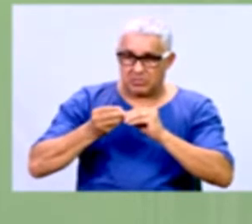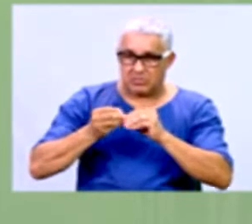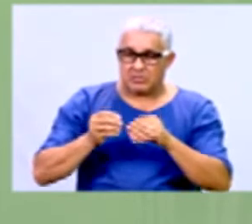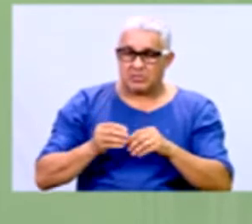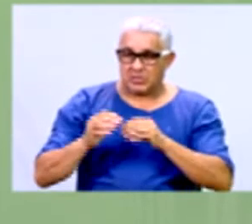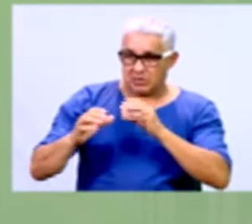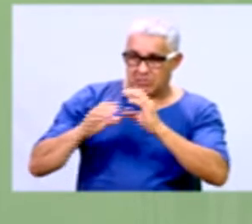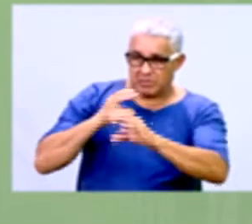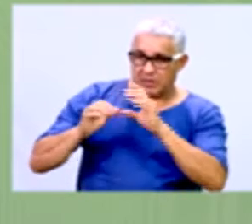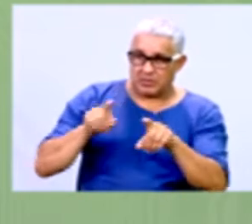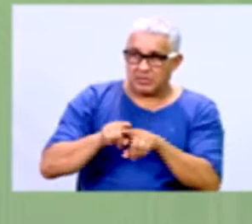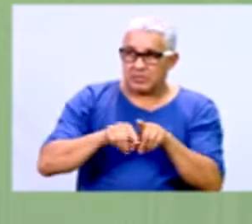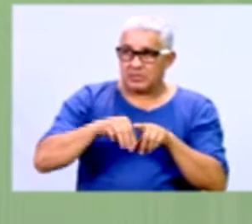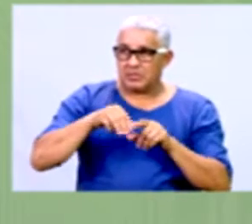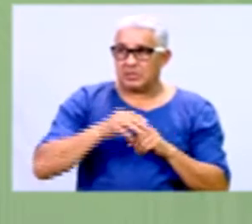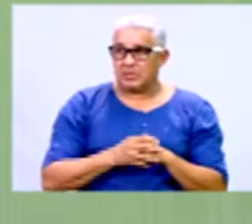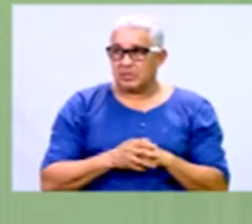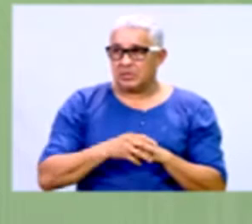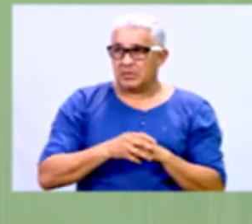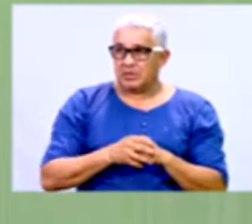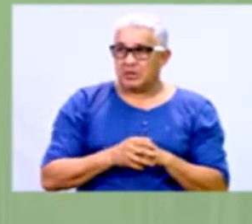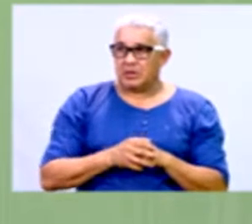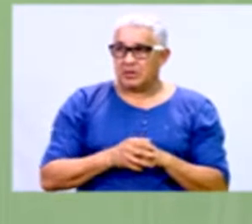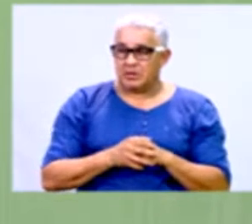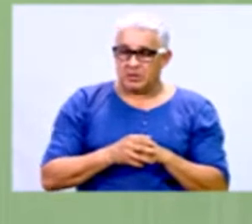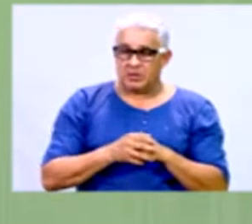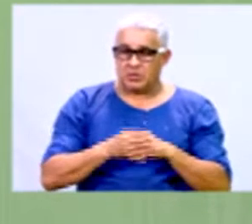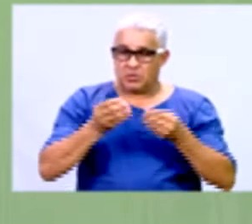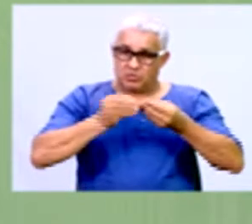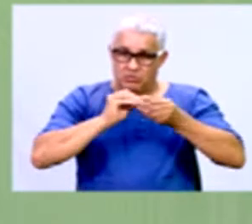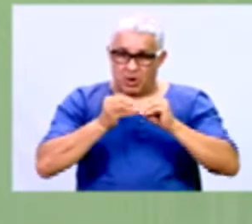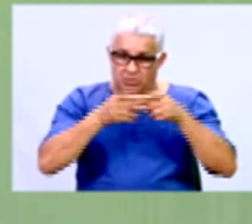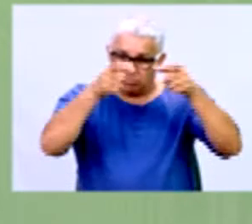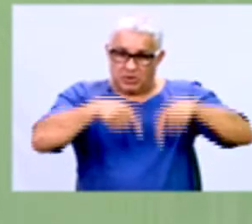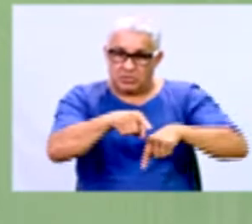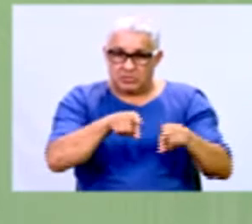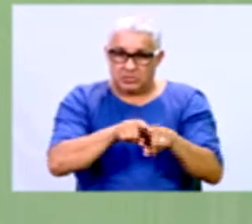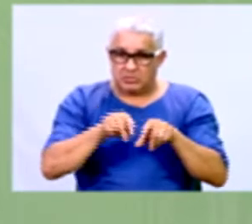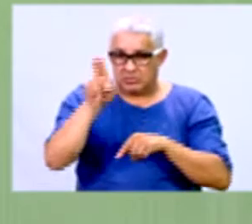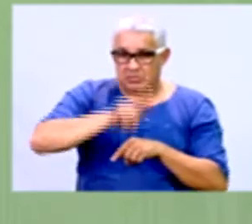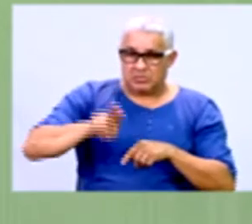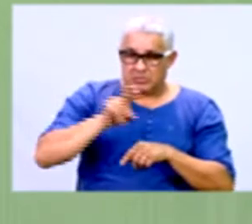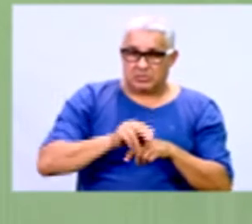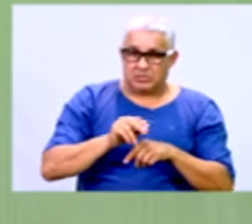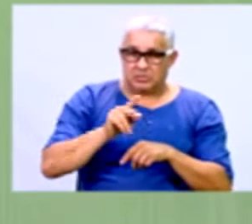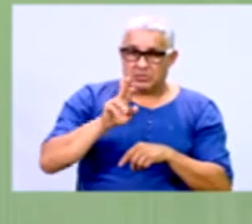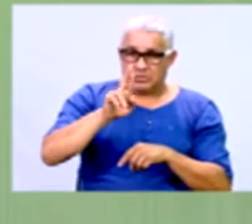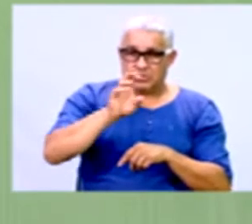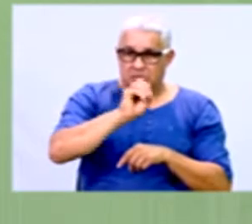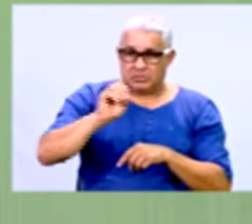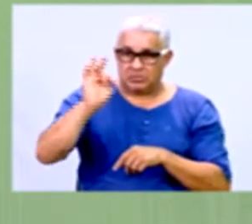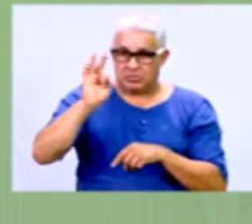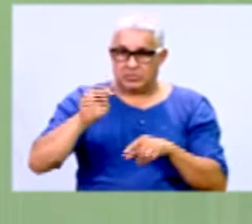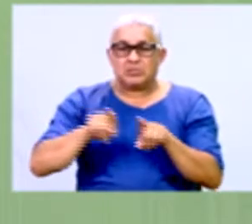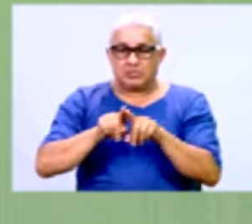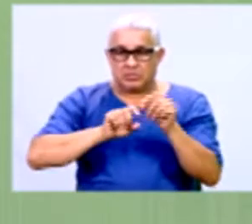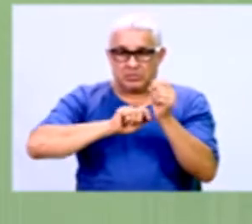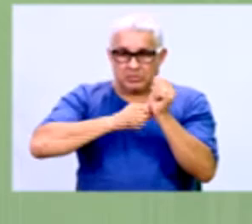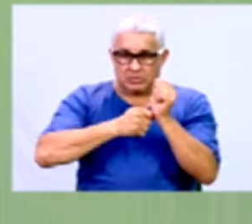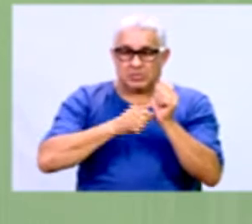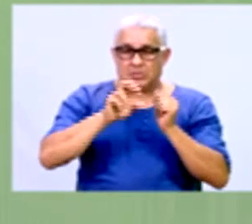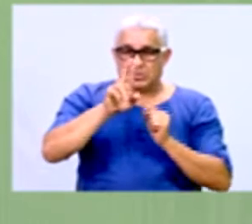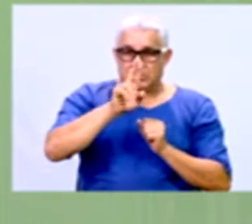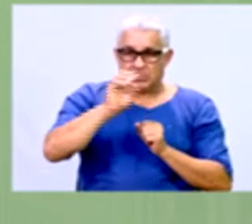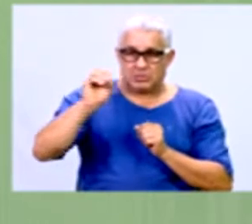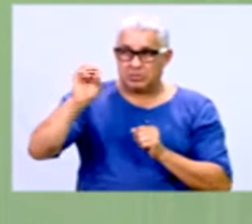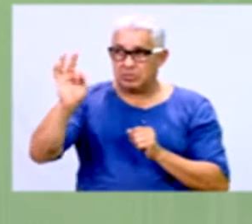função MySQL Connect, que vai conectar num banco local com usuário root e senha root. Né? Caso haja erro, vai ser